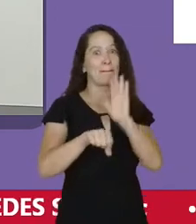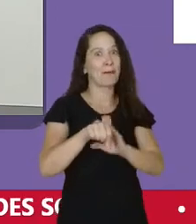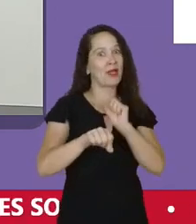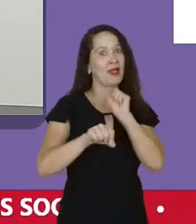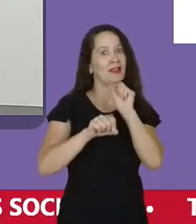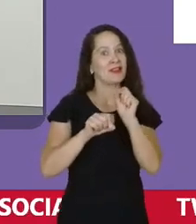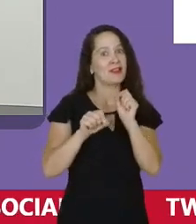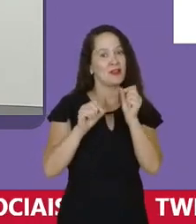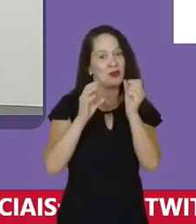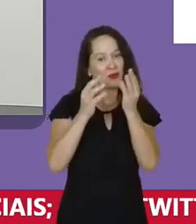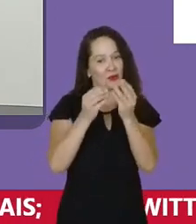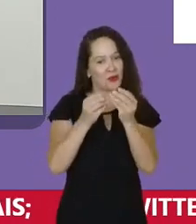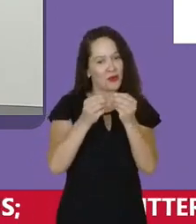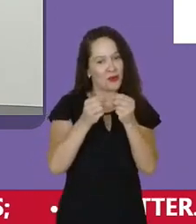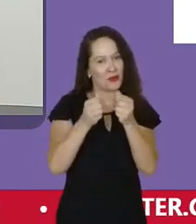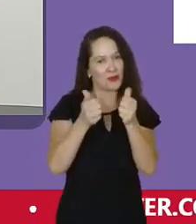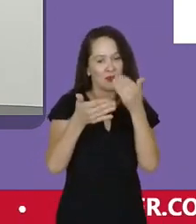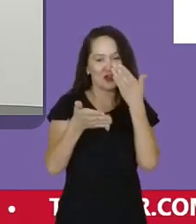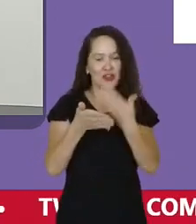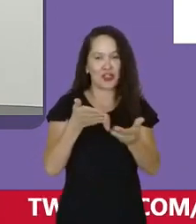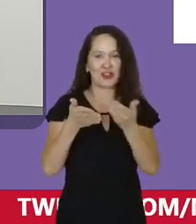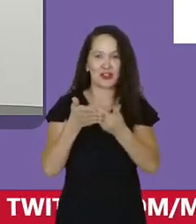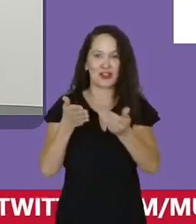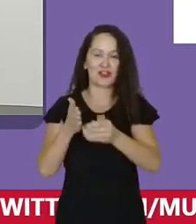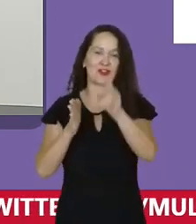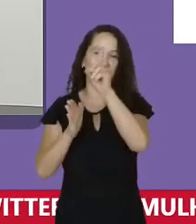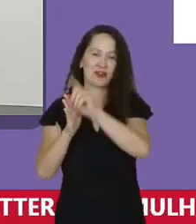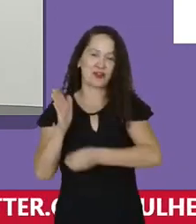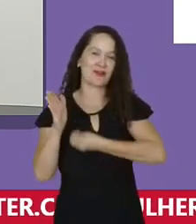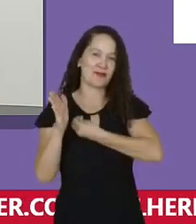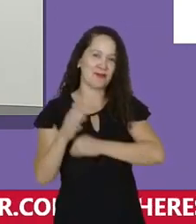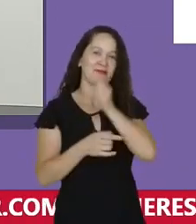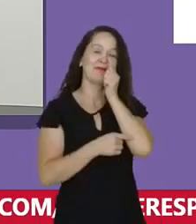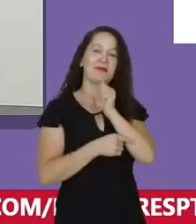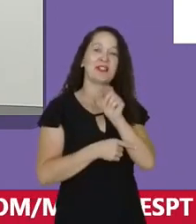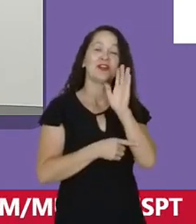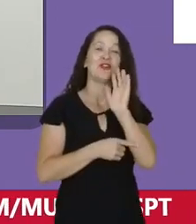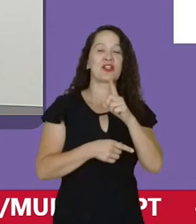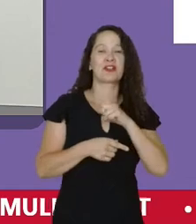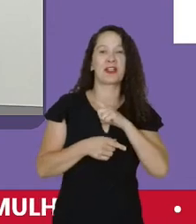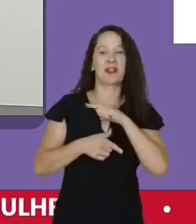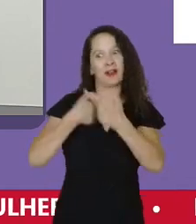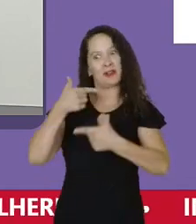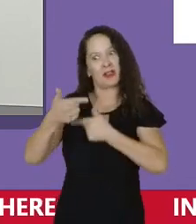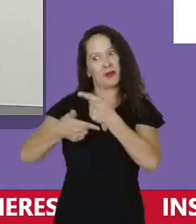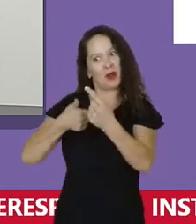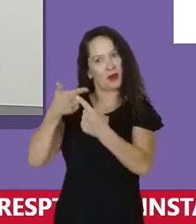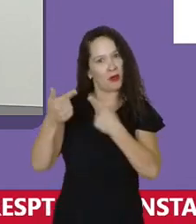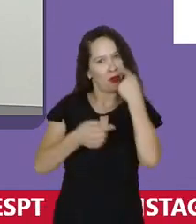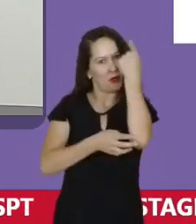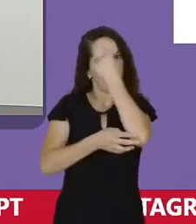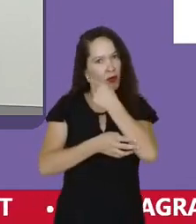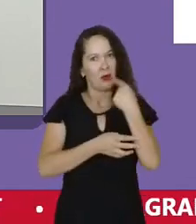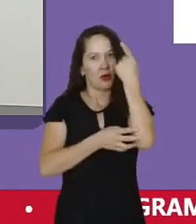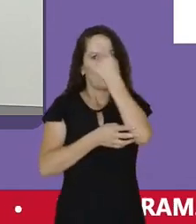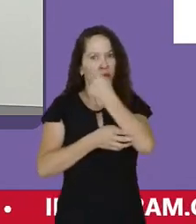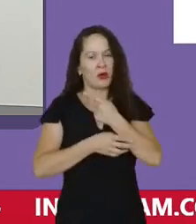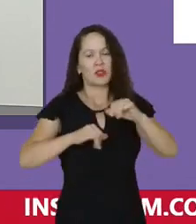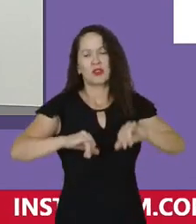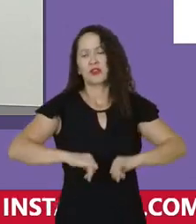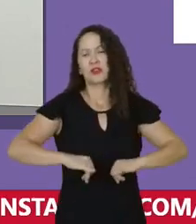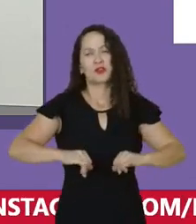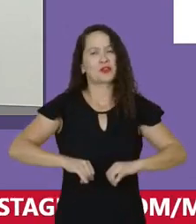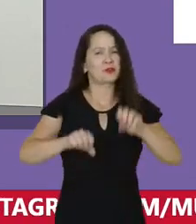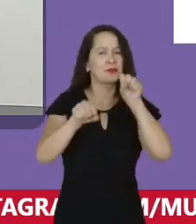mais precarizar mais ainda a vida das mulheres, que já tem várias jornadas de trabalho, sofrem as diversas formas